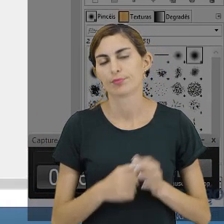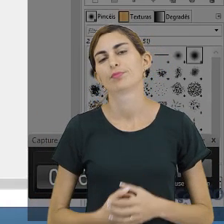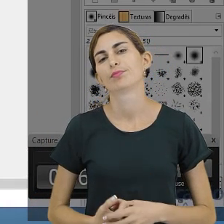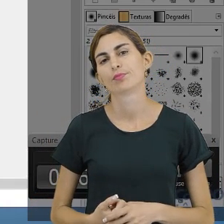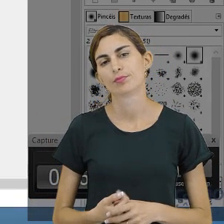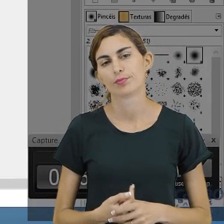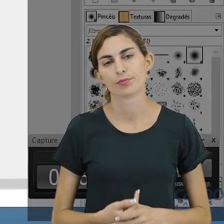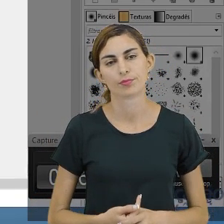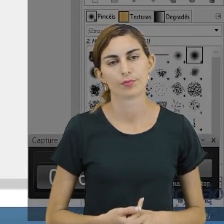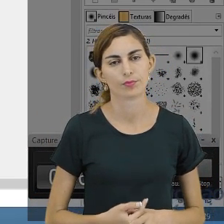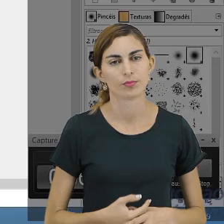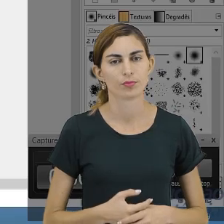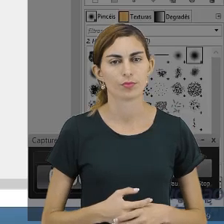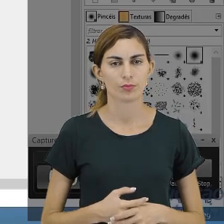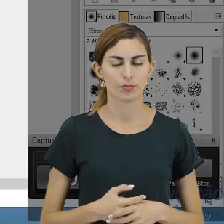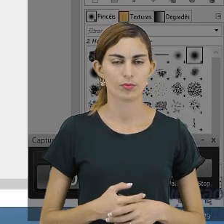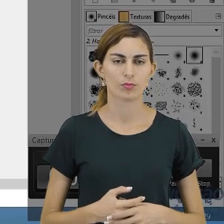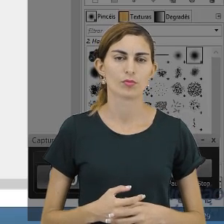aqui.